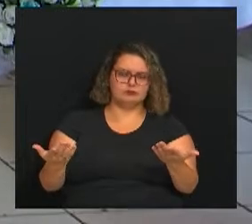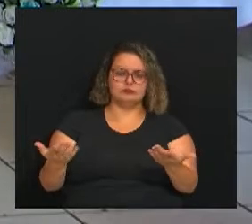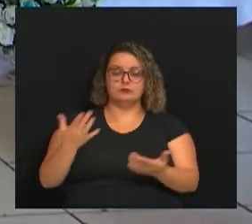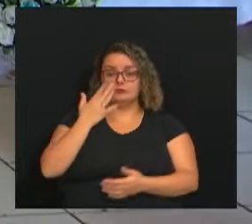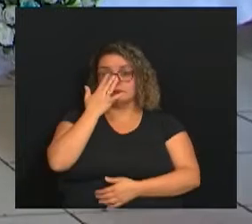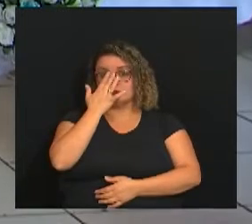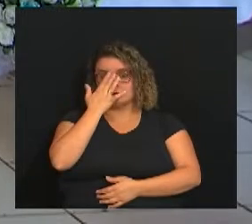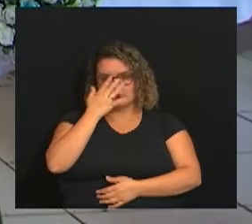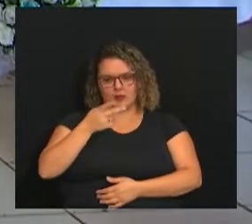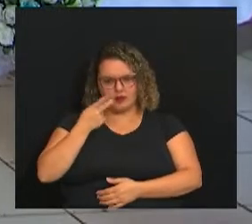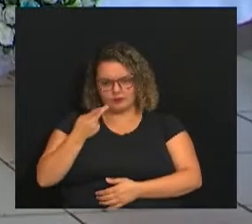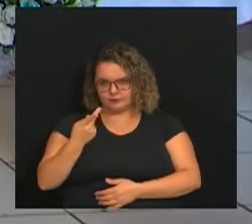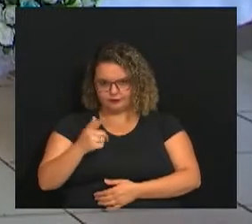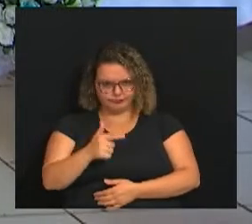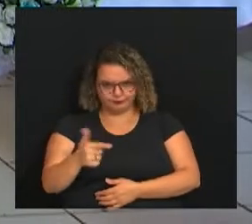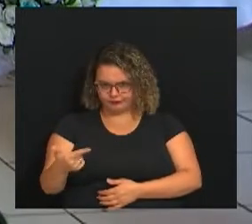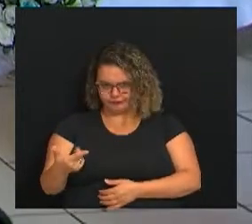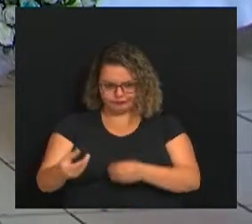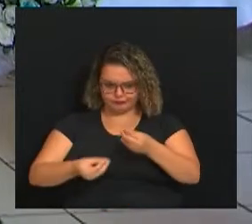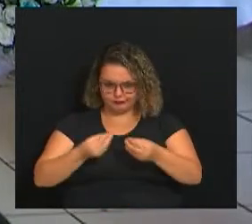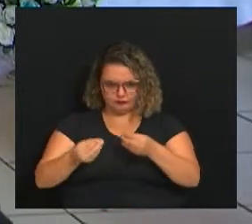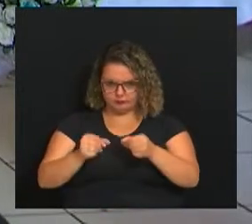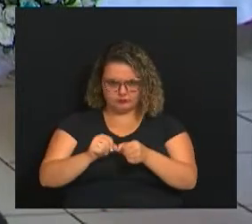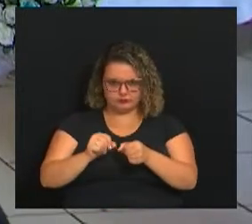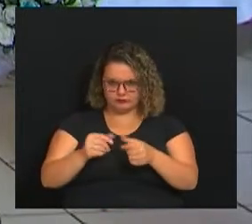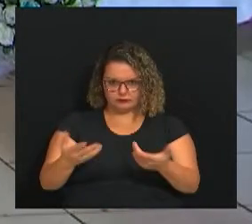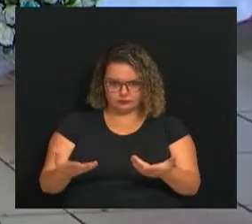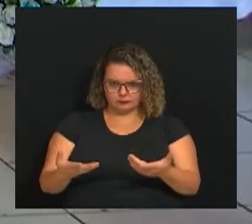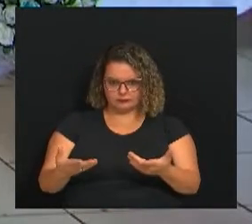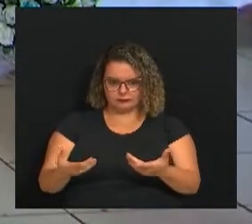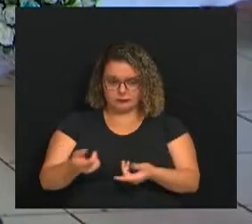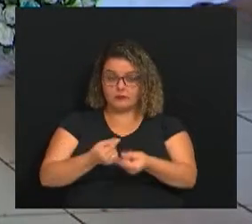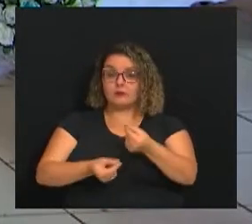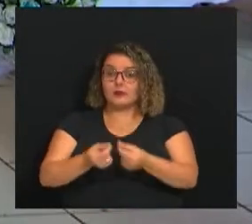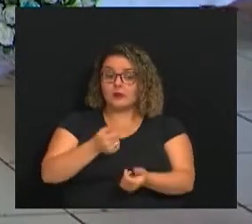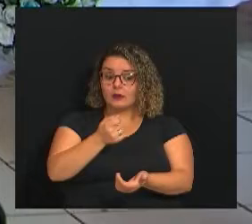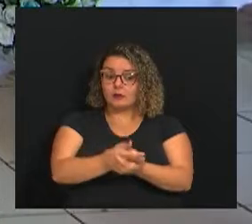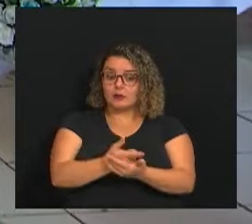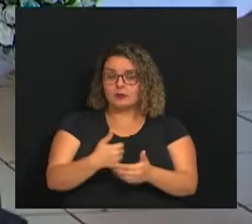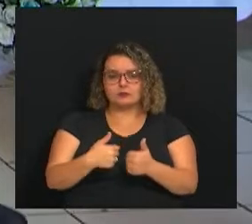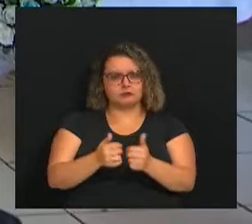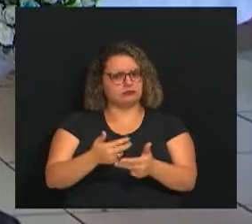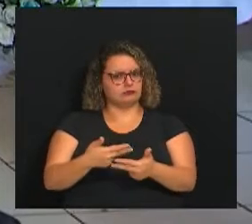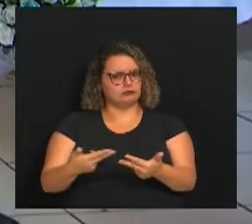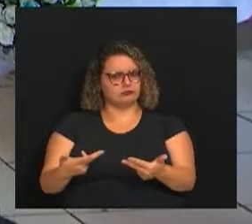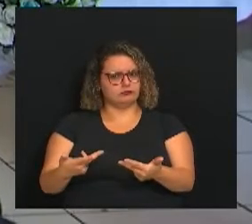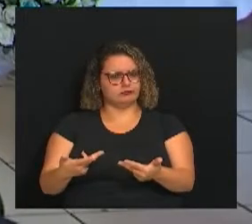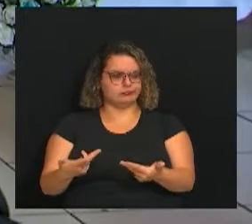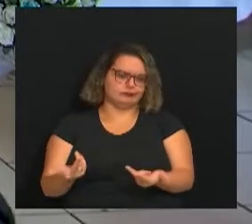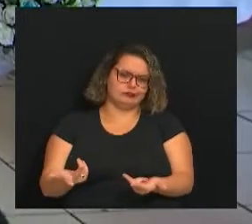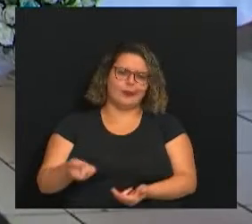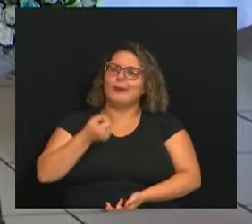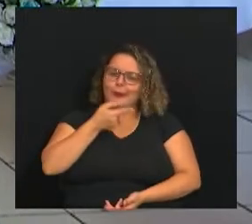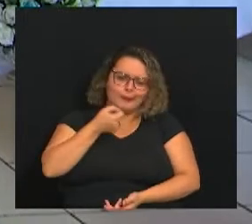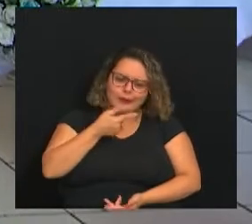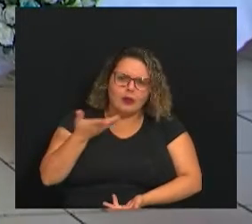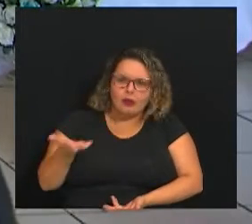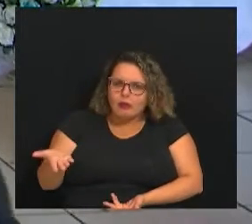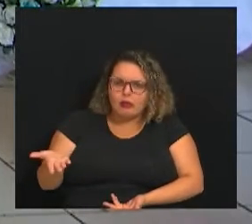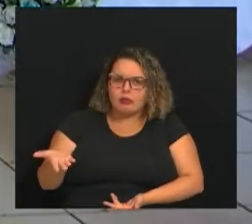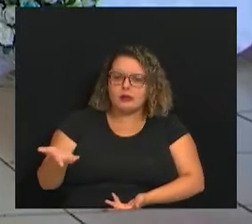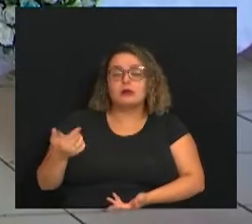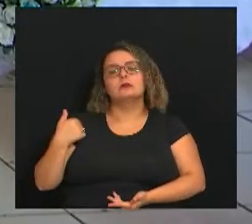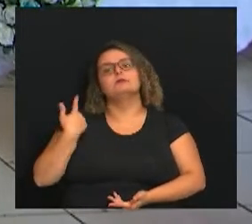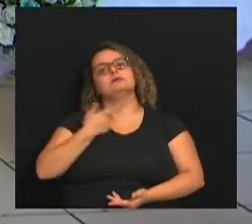que não dá para fazer uma integração dentre as passagens, as tarifas e o transporte coletivo é uma piada. Então nós estamos levantando,